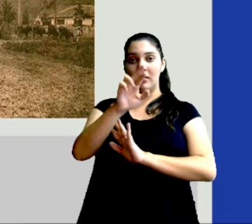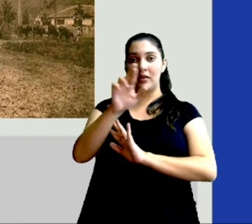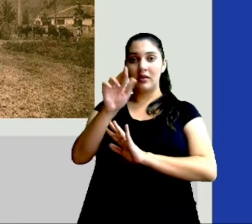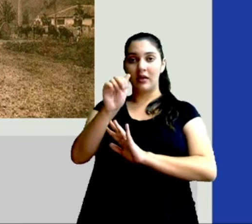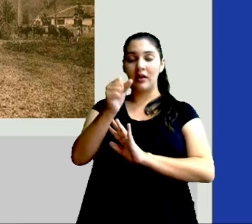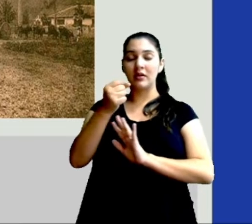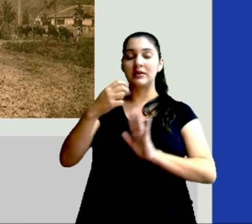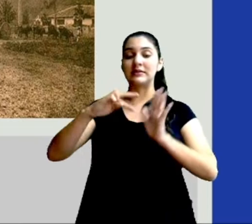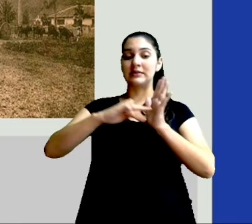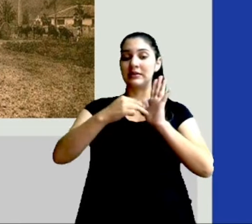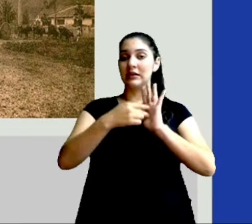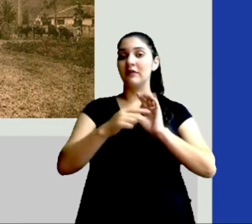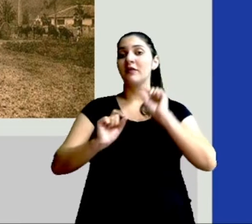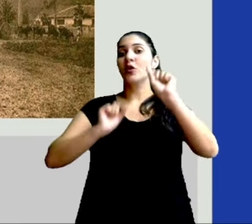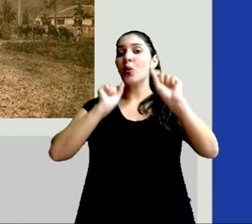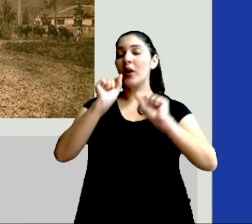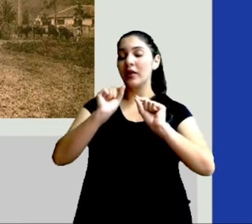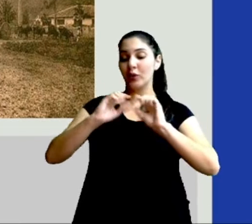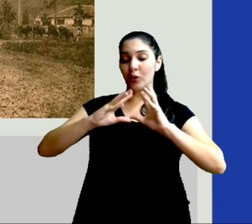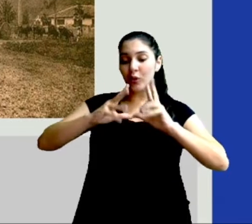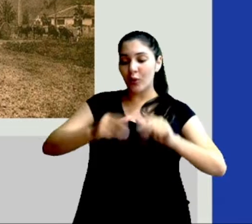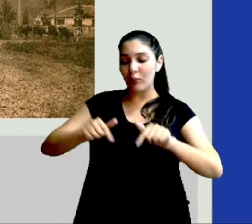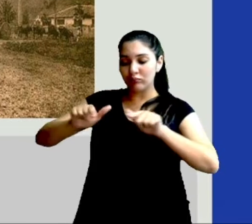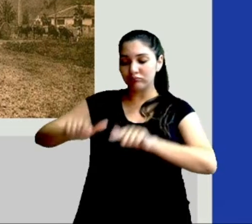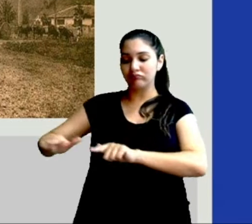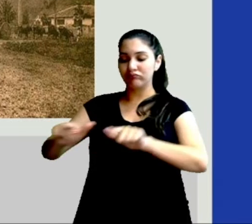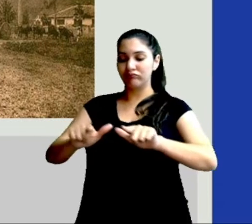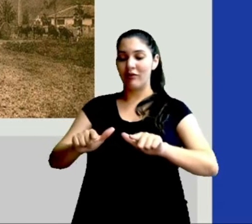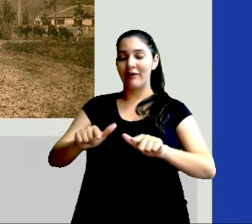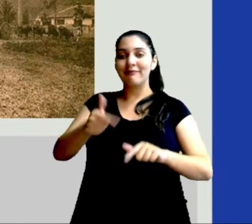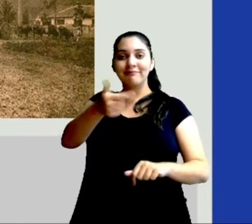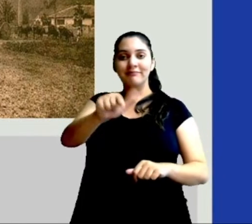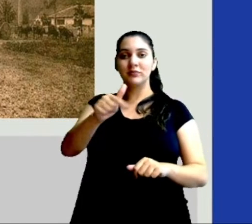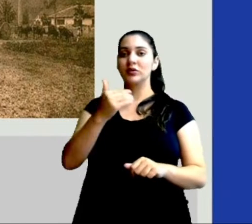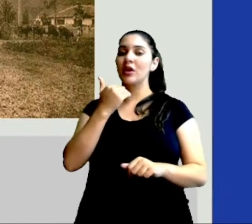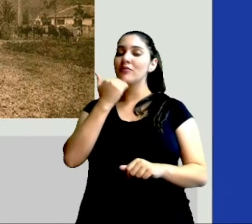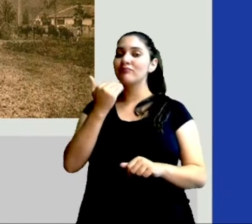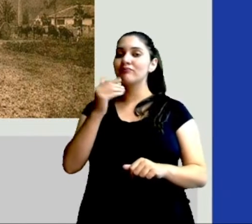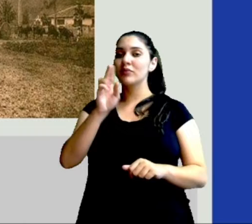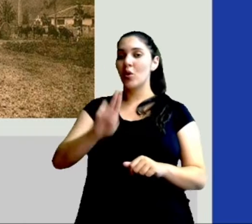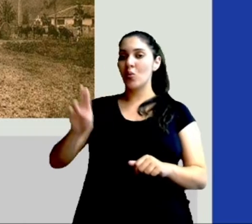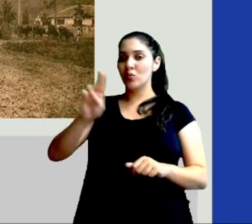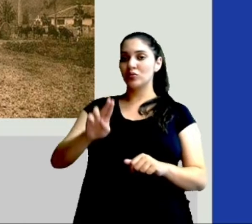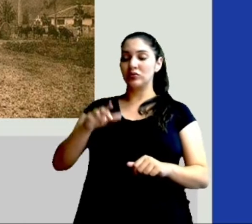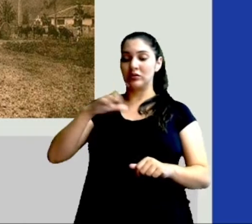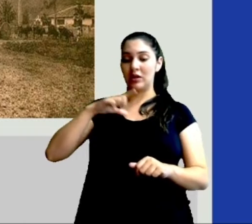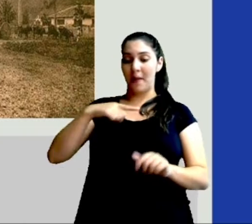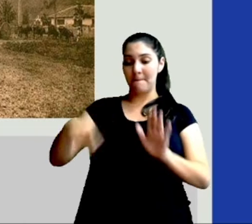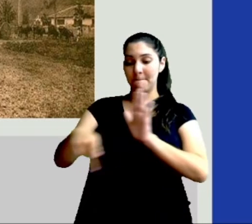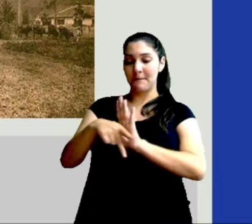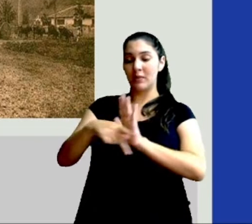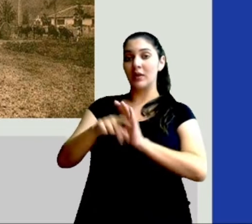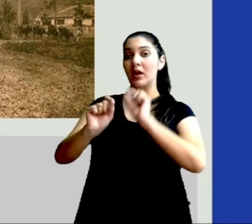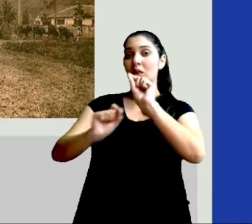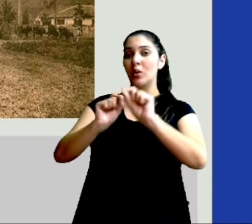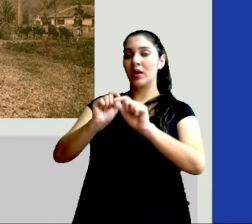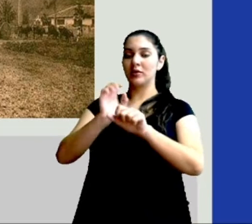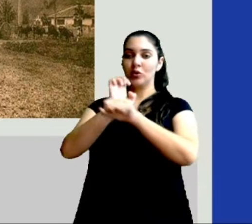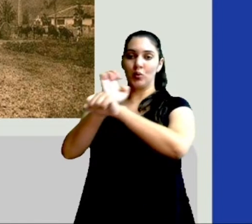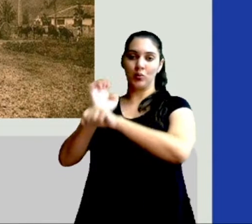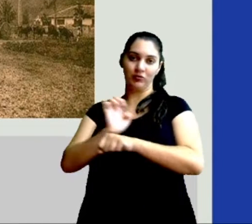significa que toda terra sem uso passa a ser propriedade do